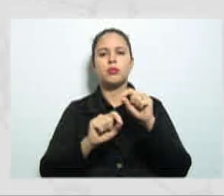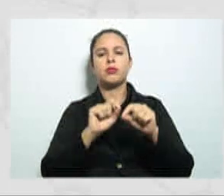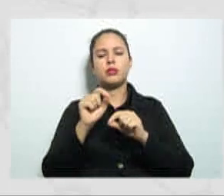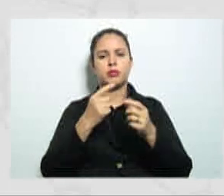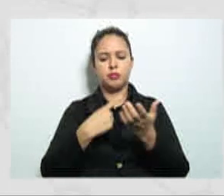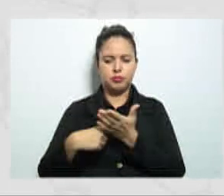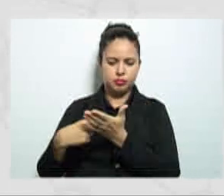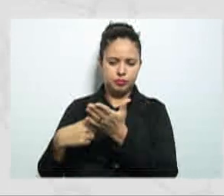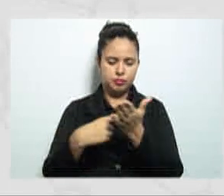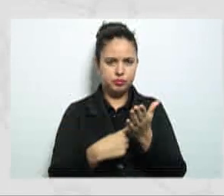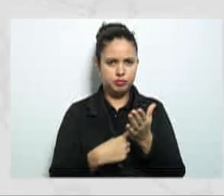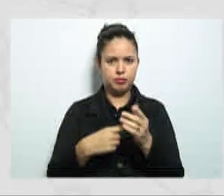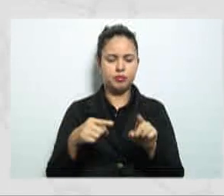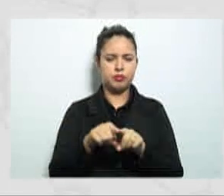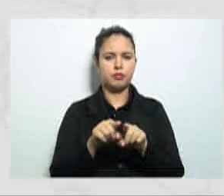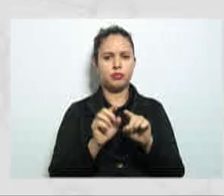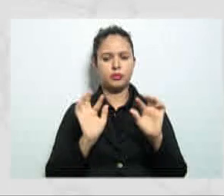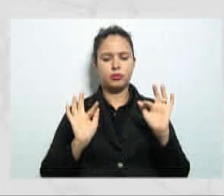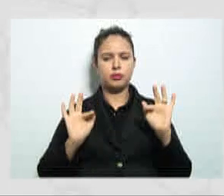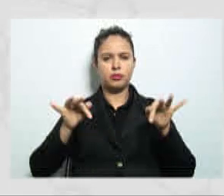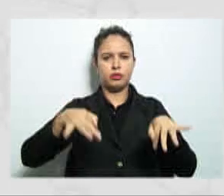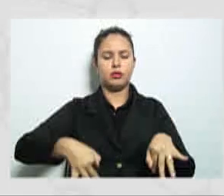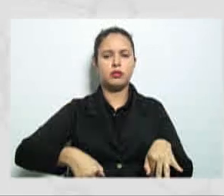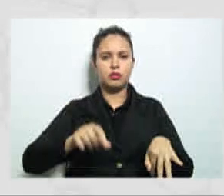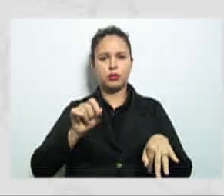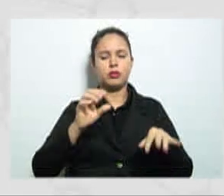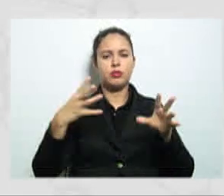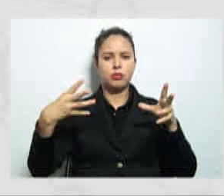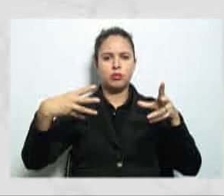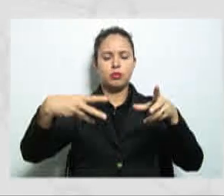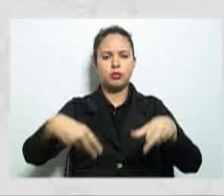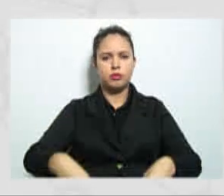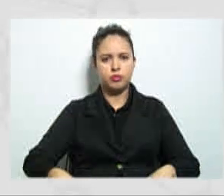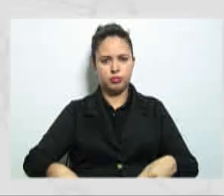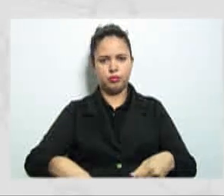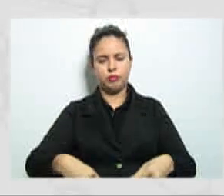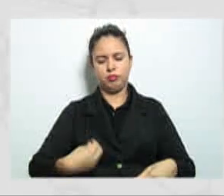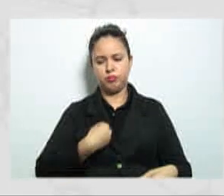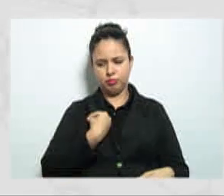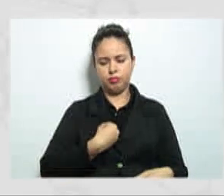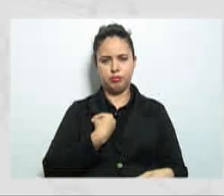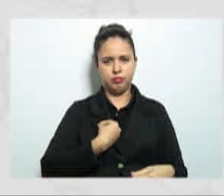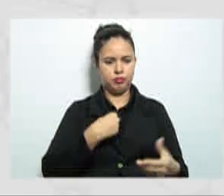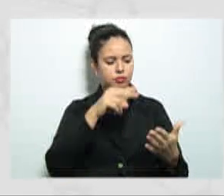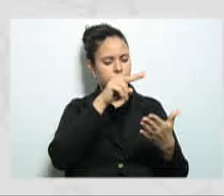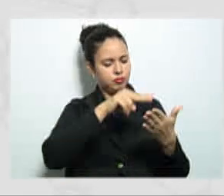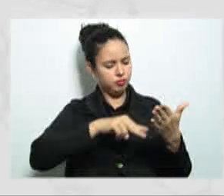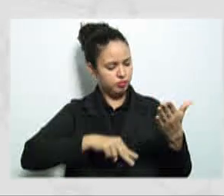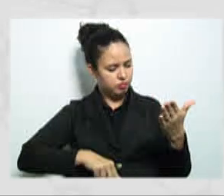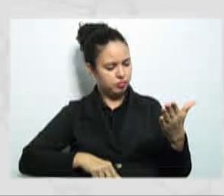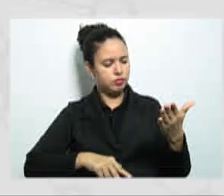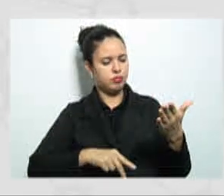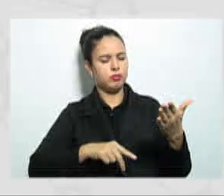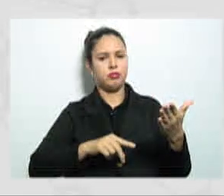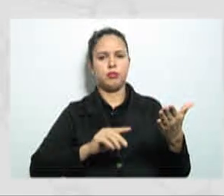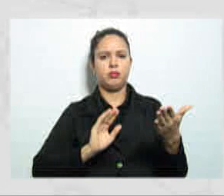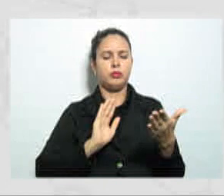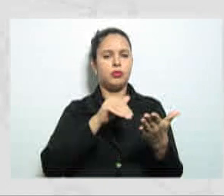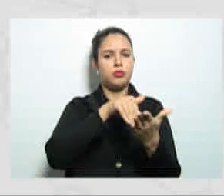deliberado. E o fecho, onde todos os presentes, após a leitura da ata, devem